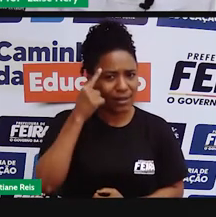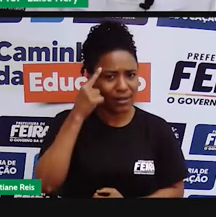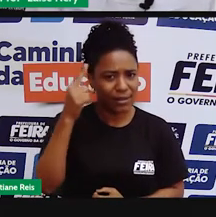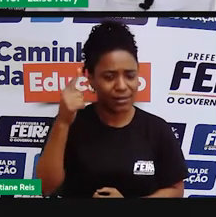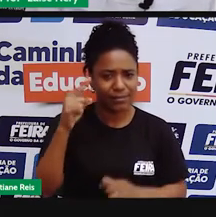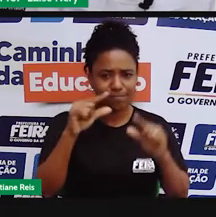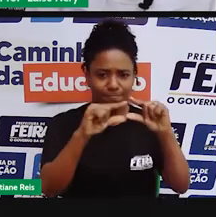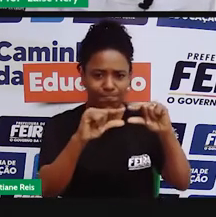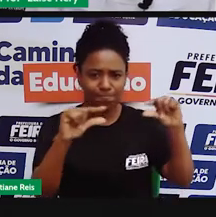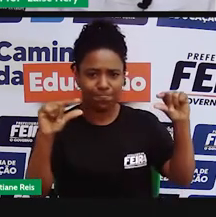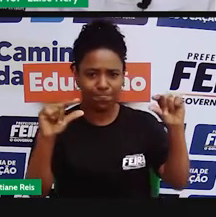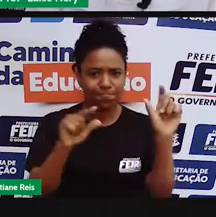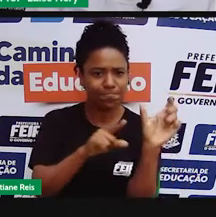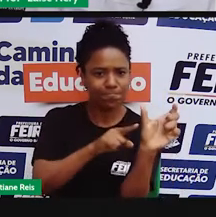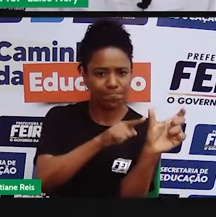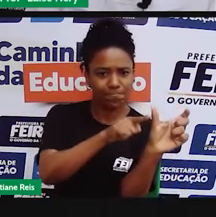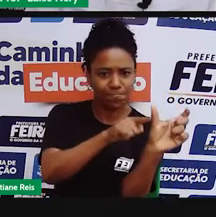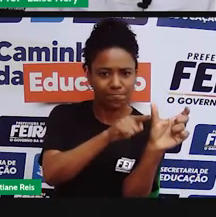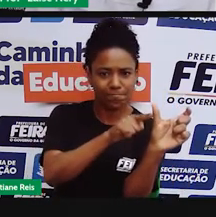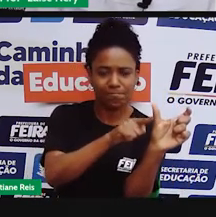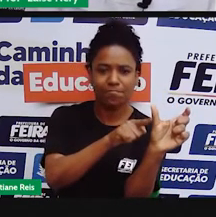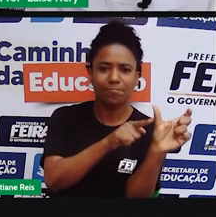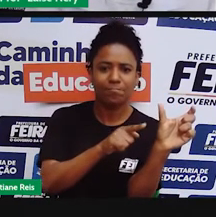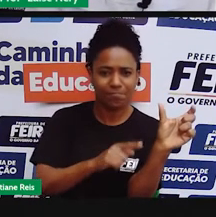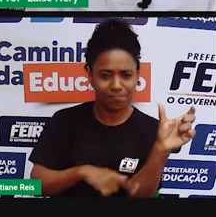nesse poema.